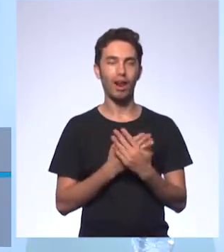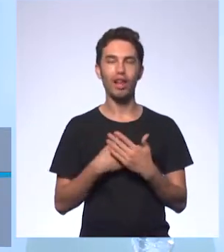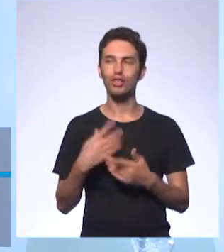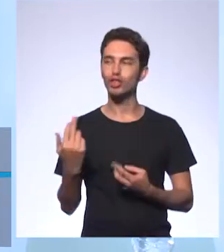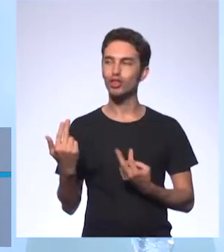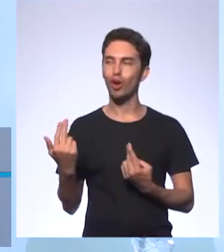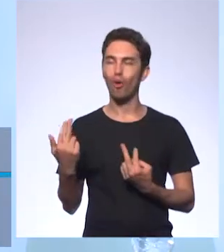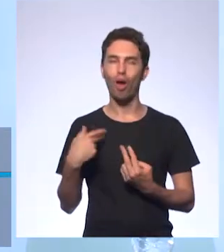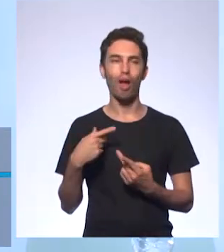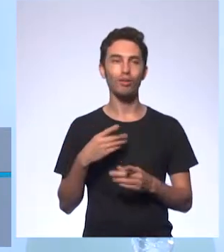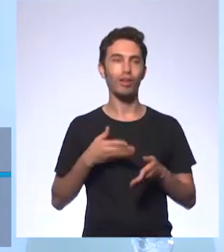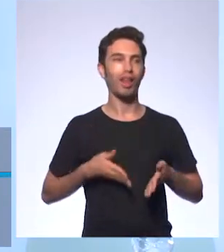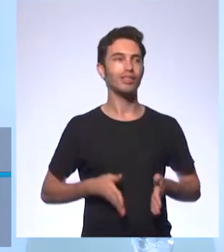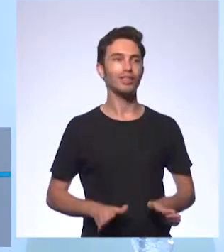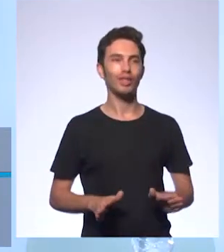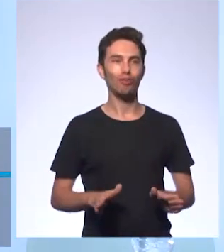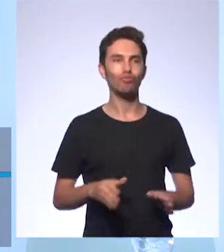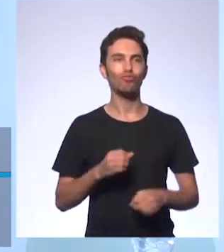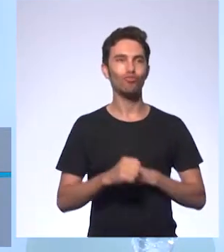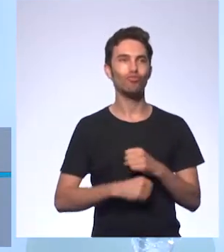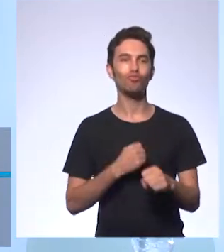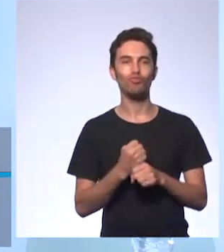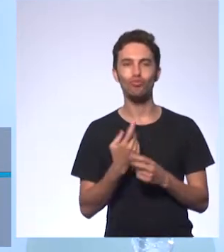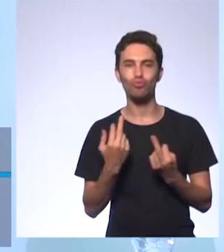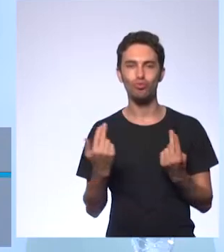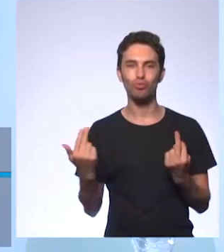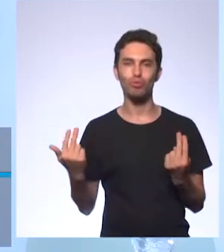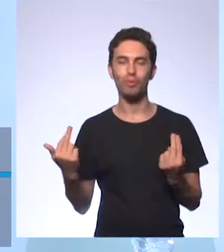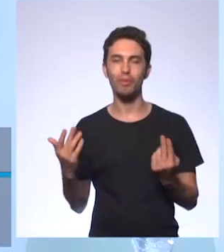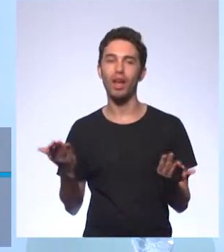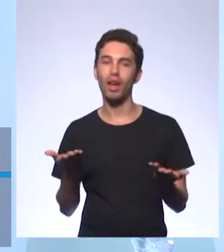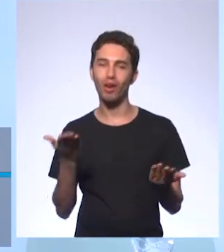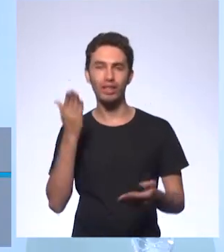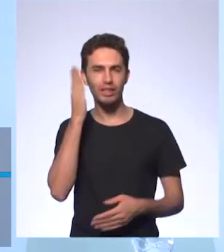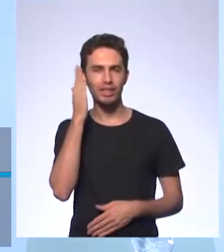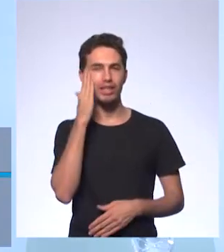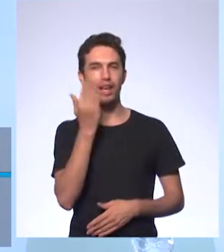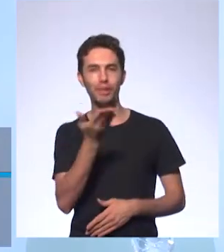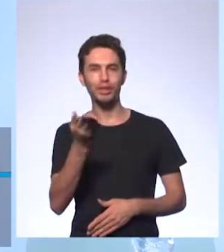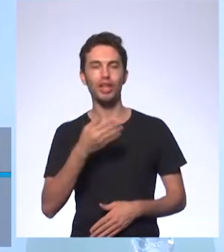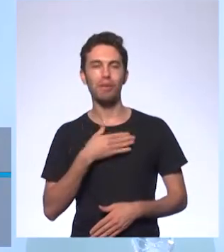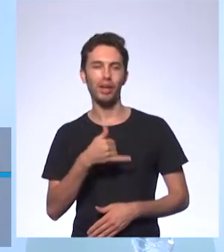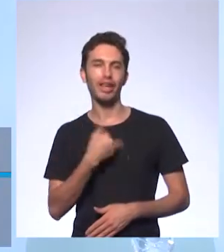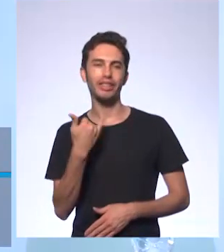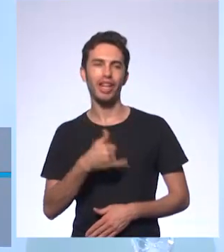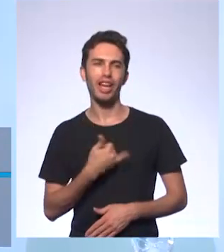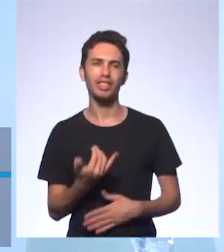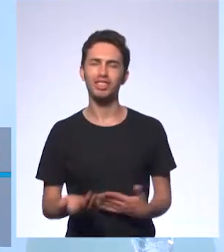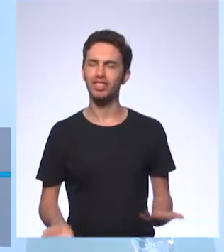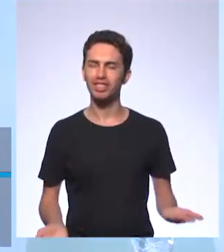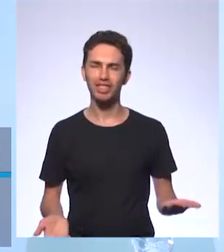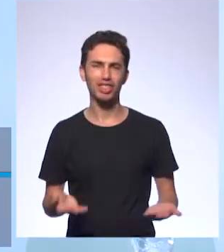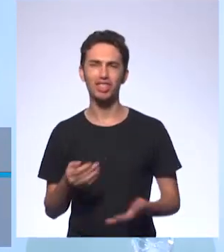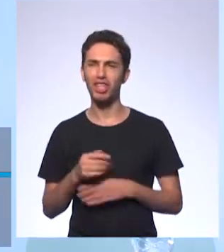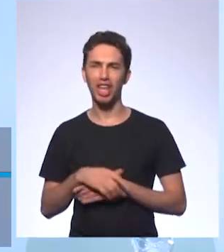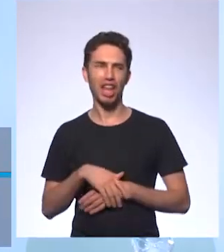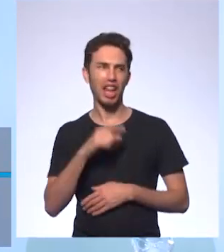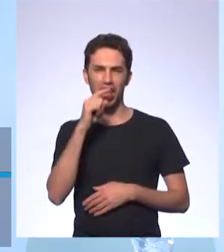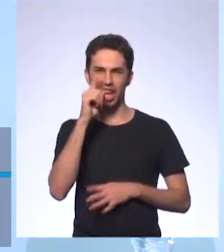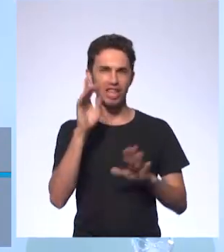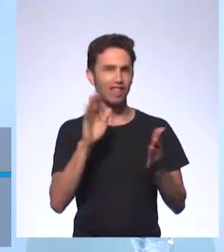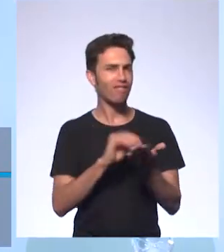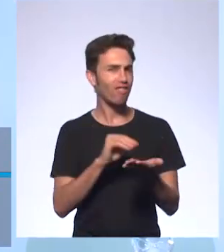a gente bacana, descobriu isso né? na hora que estava fazendo a aula, né? Enfim, agora você já sabe a nossa idade. Ai, que coisa deselegante, gente. Mas vamos